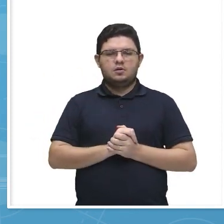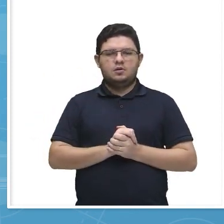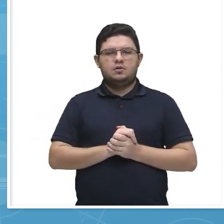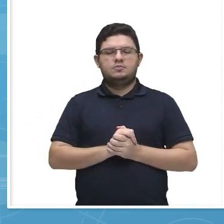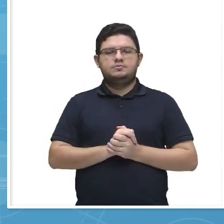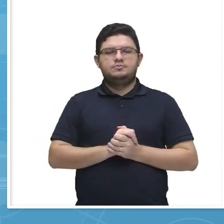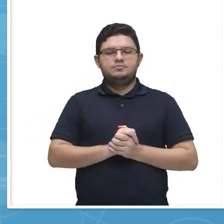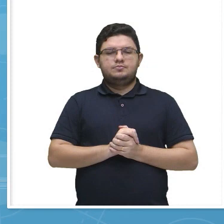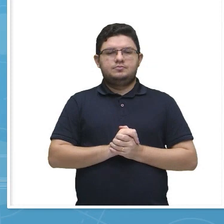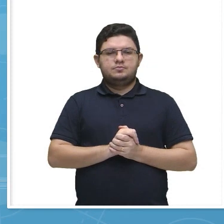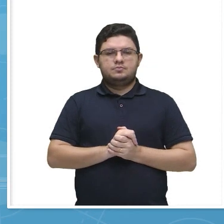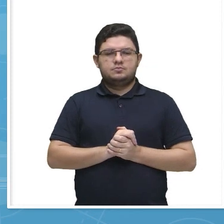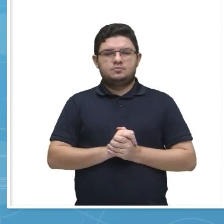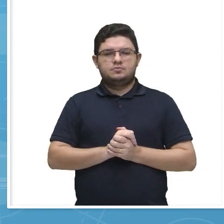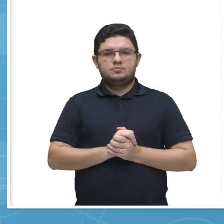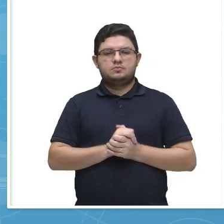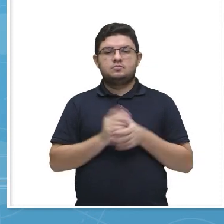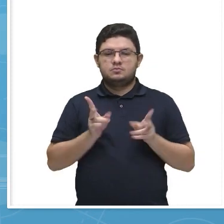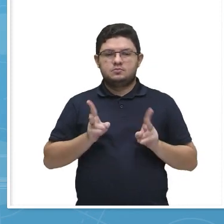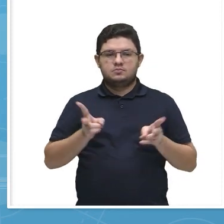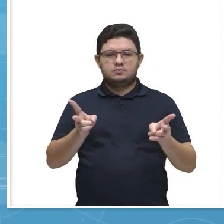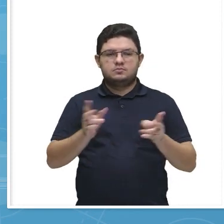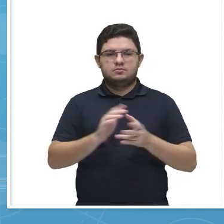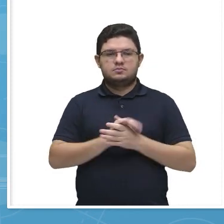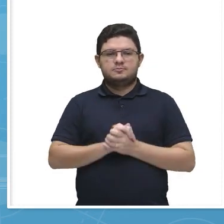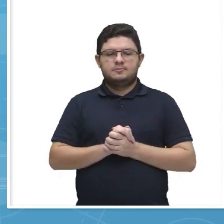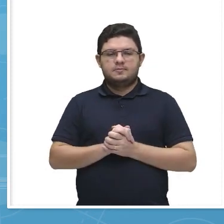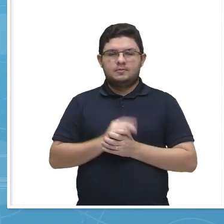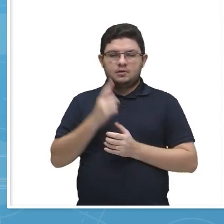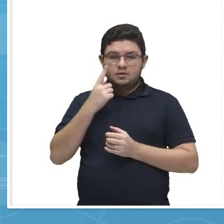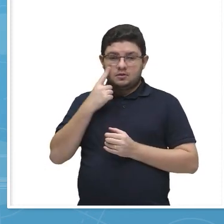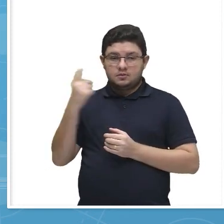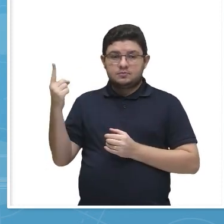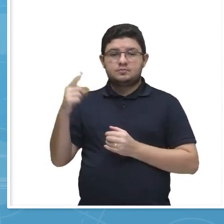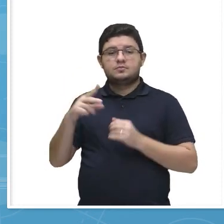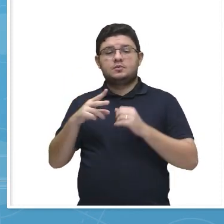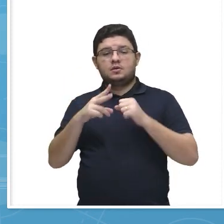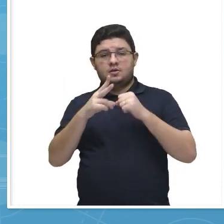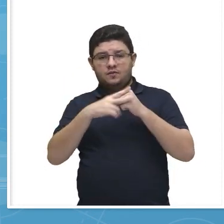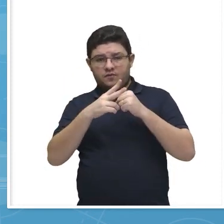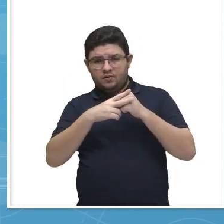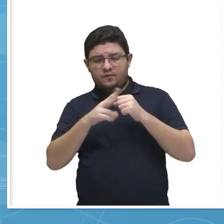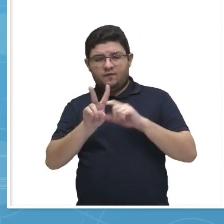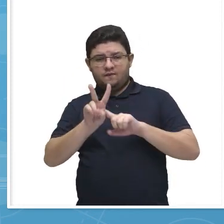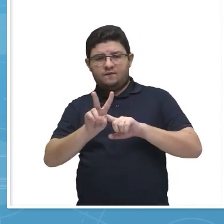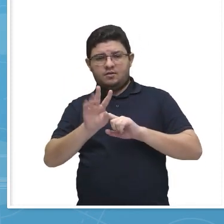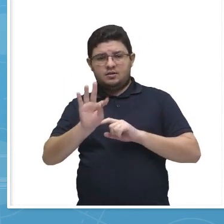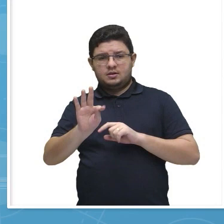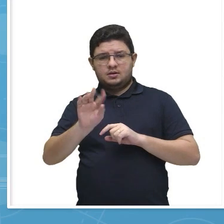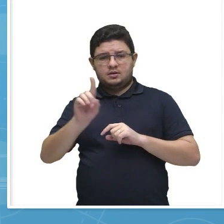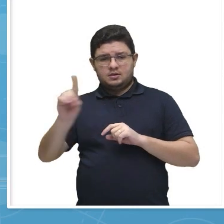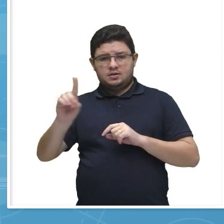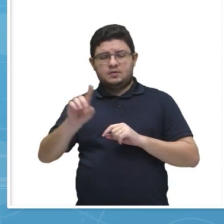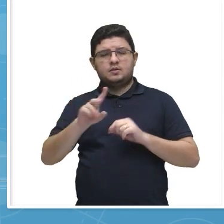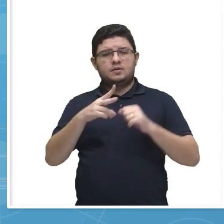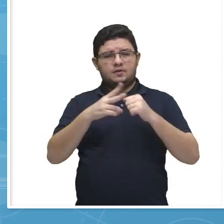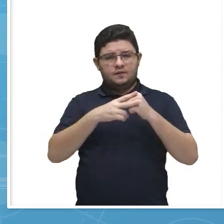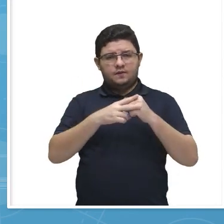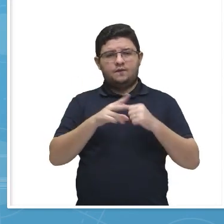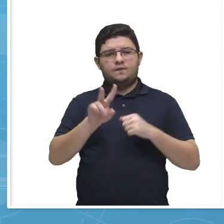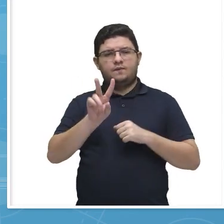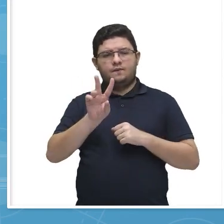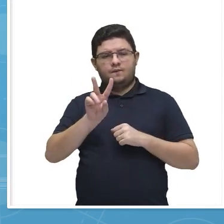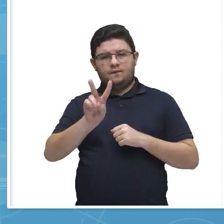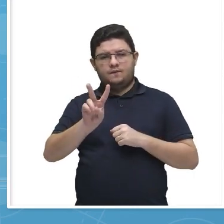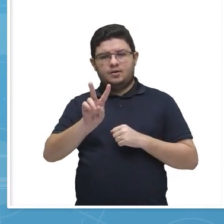verbal. Vamos adiante. Olha só, verbo transitivo direto e indireto, verbo transitivo direto e indireto pede